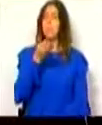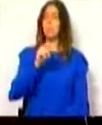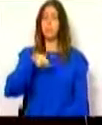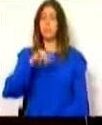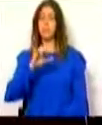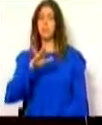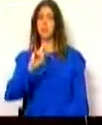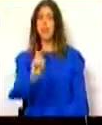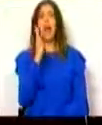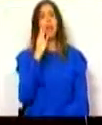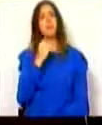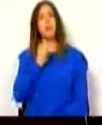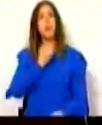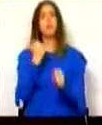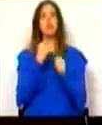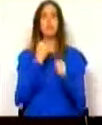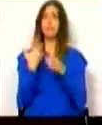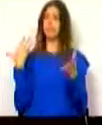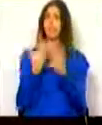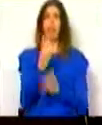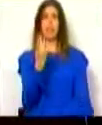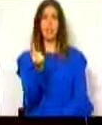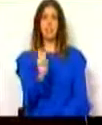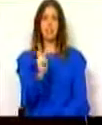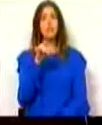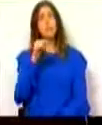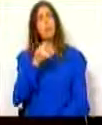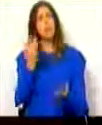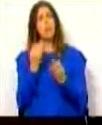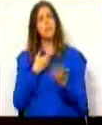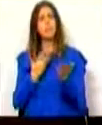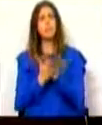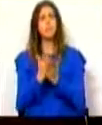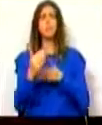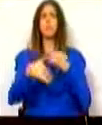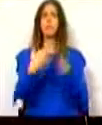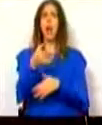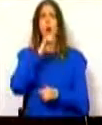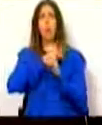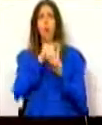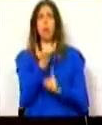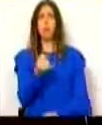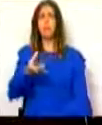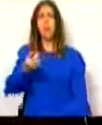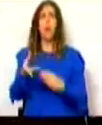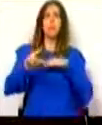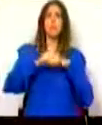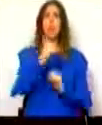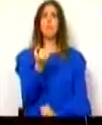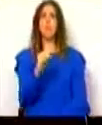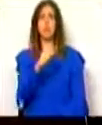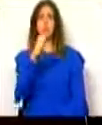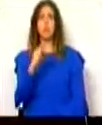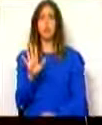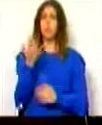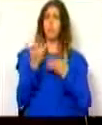É nessa perspectiva que temos trabalhado ao longo destes 3 anos e à qual damos continuidade em 2019, reforçando em 20%